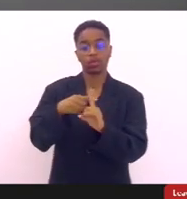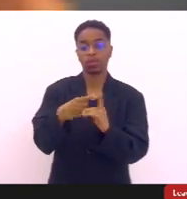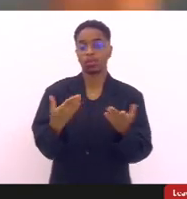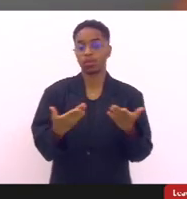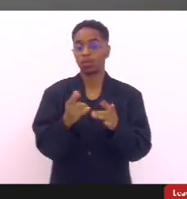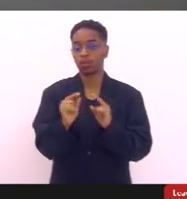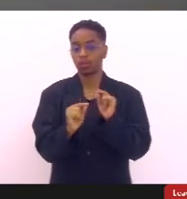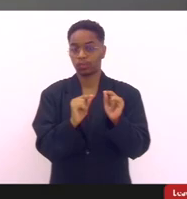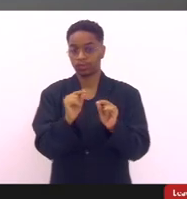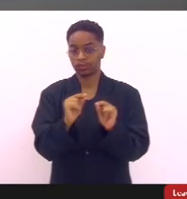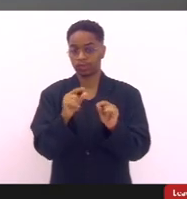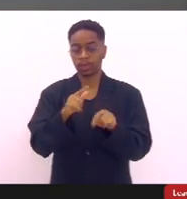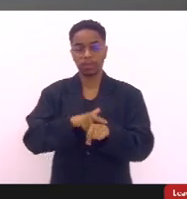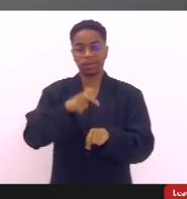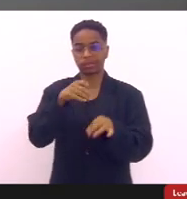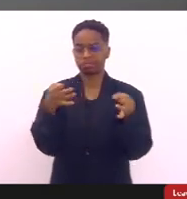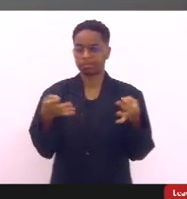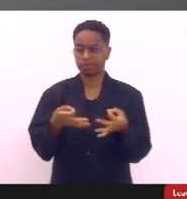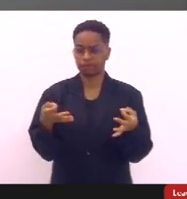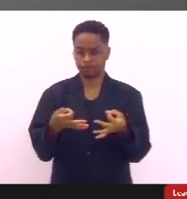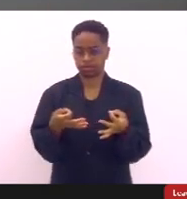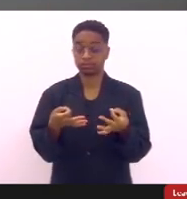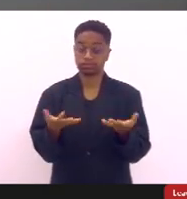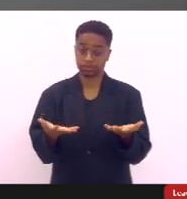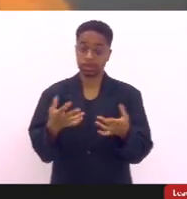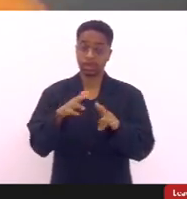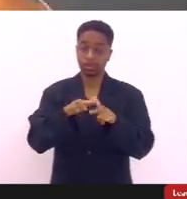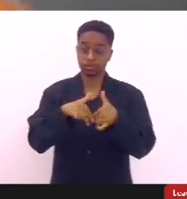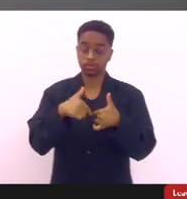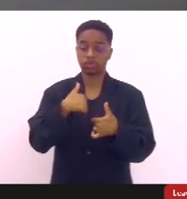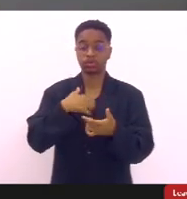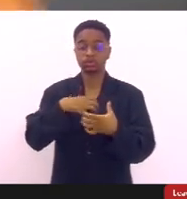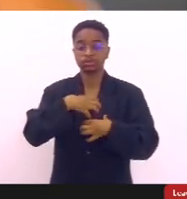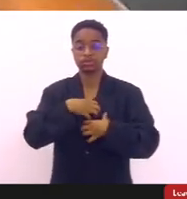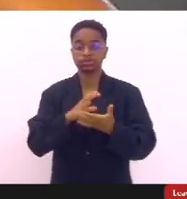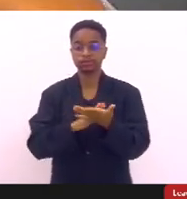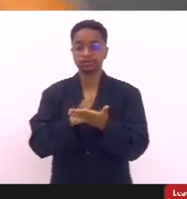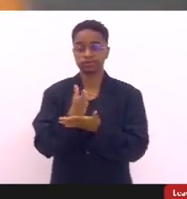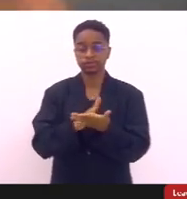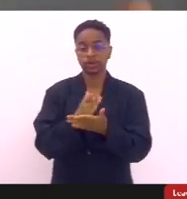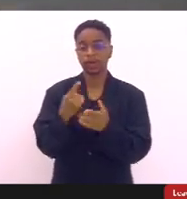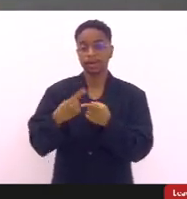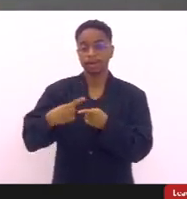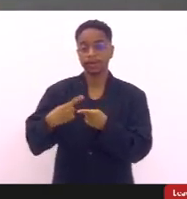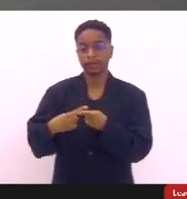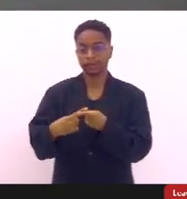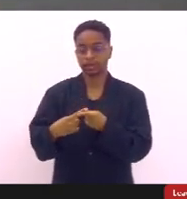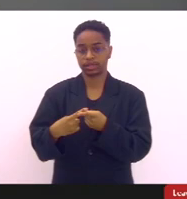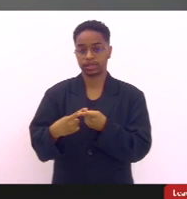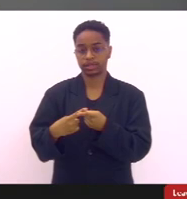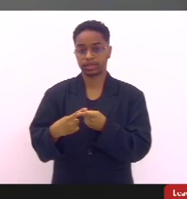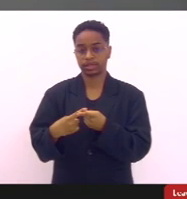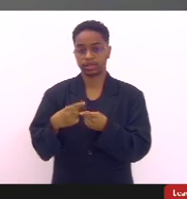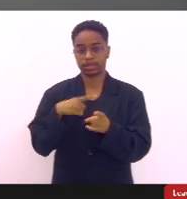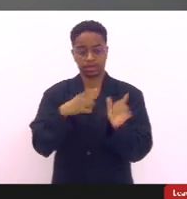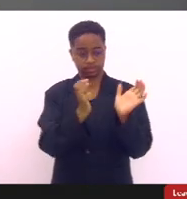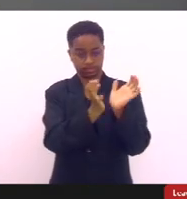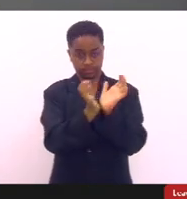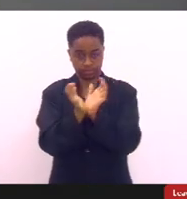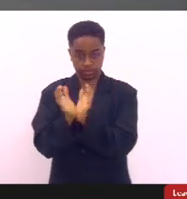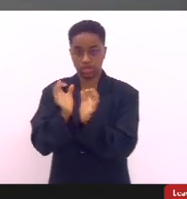gente agora tem um momento ideal, né? Por isso eu fico bastante inquieta, porque nós temos as